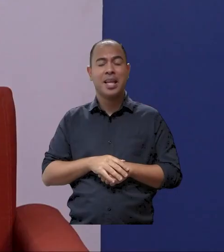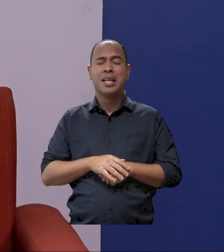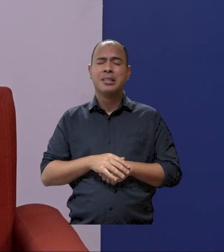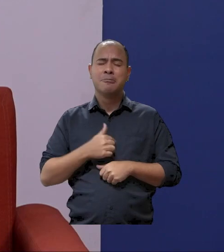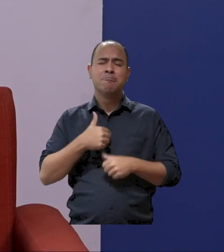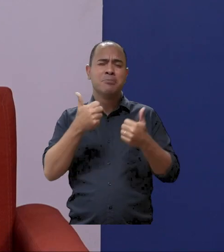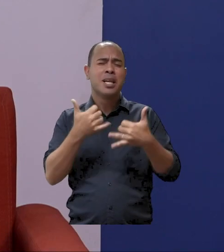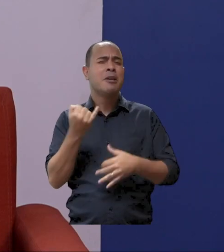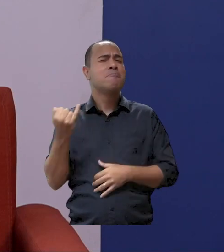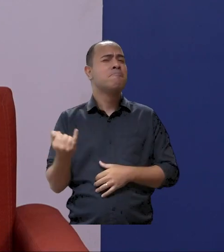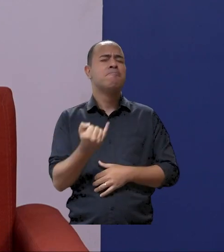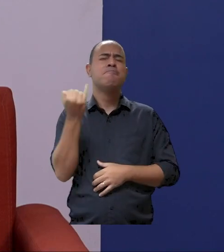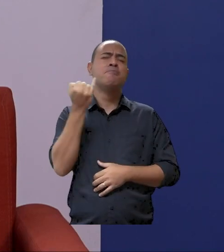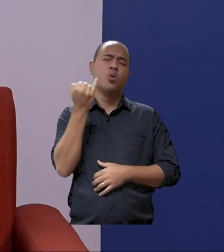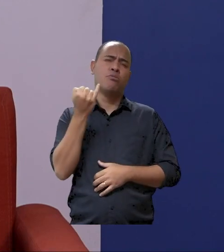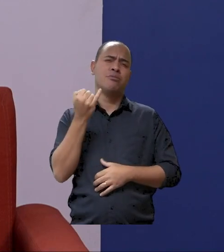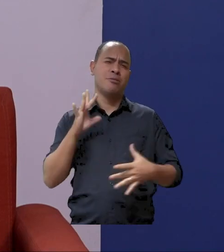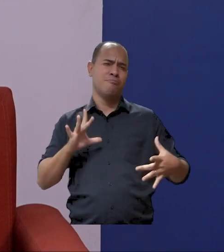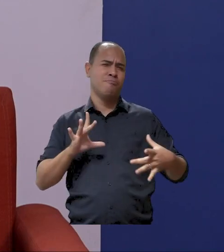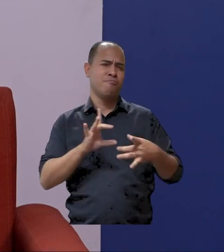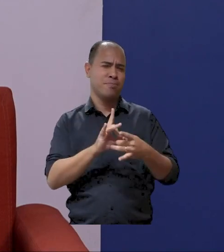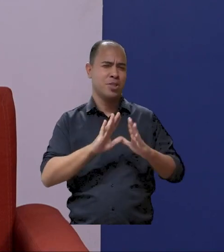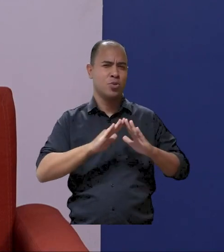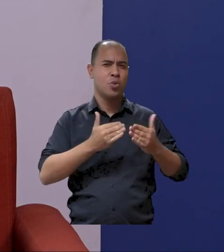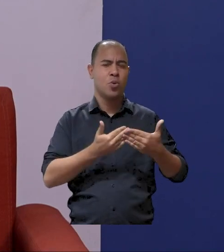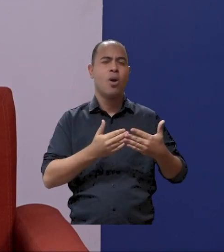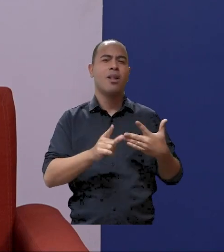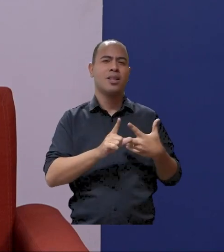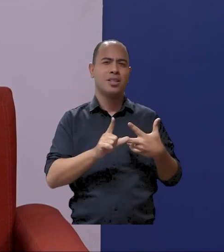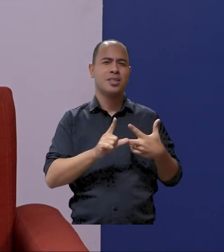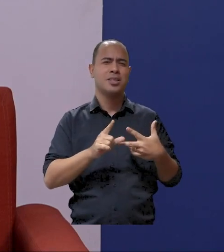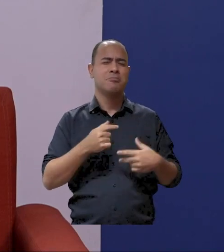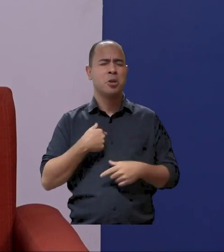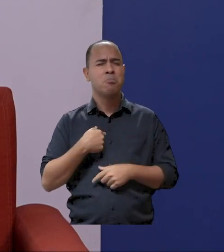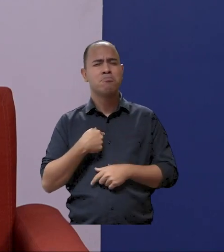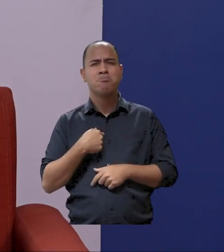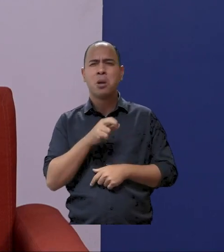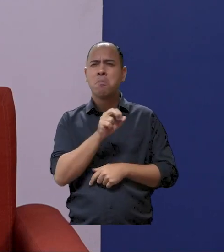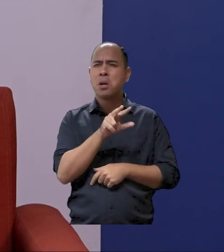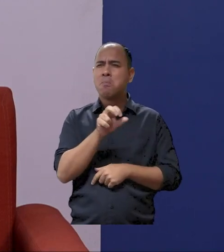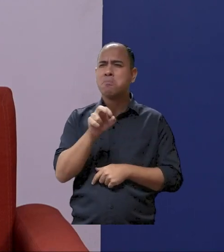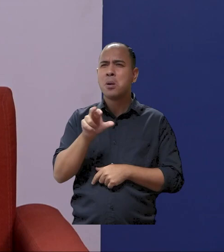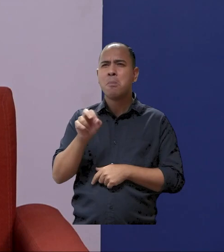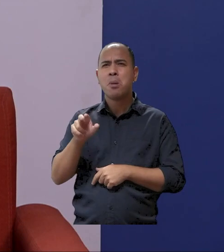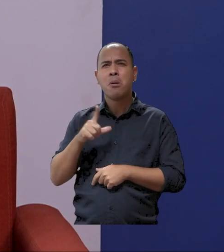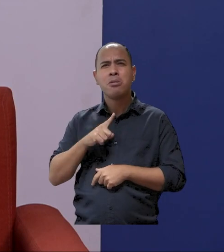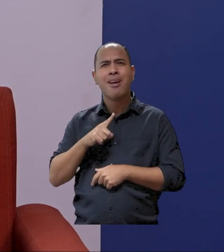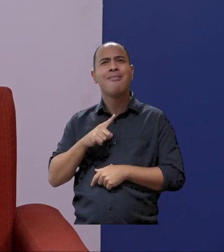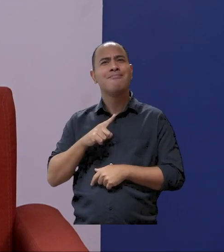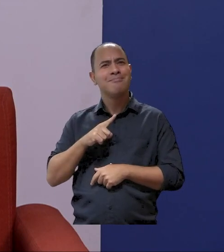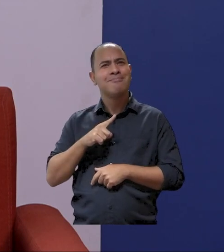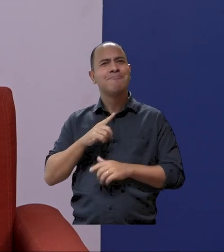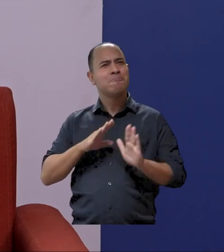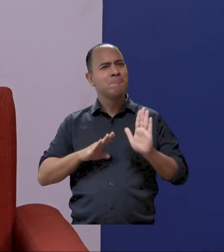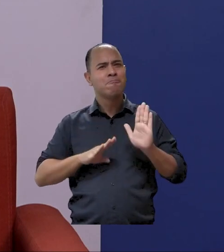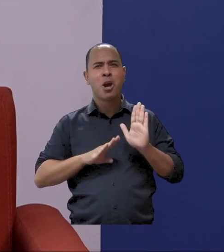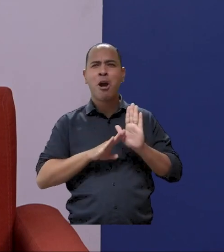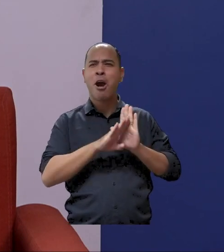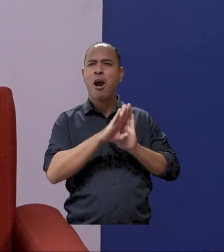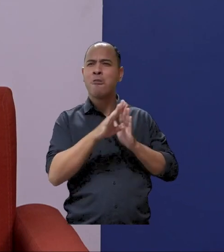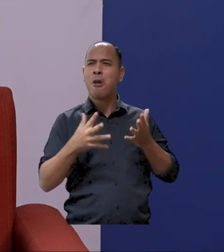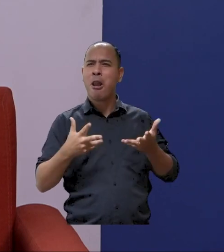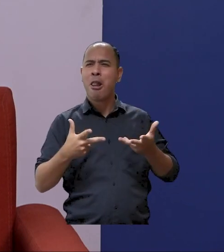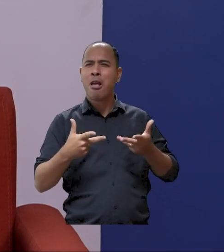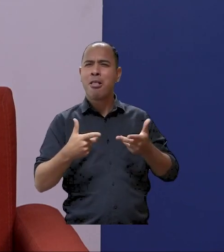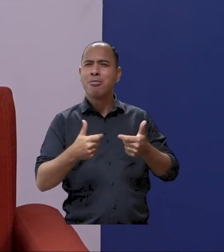e é importante, não é, essa parceria com a Escola do Legislativo. Nós temos visto isso, né, se